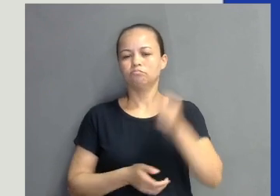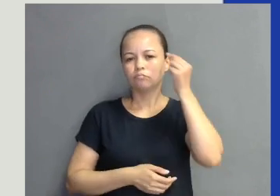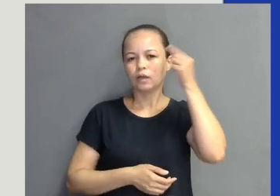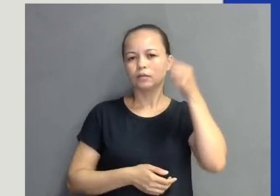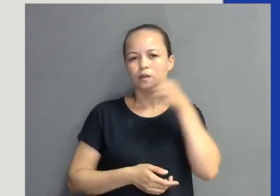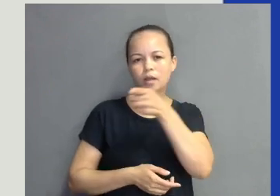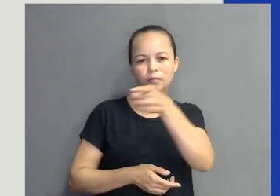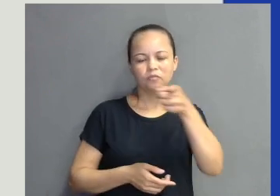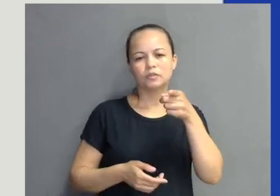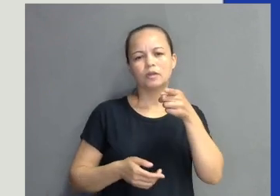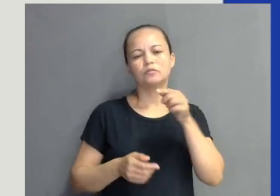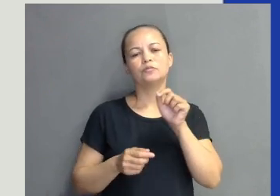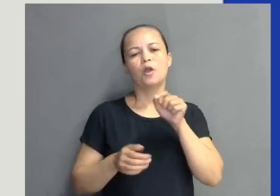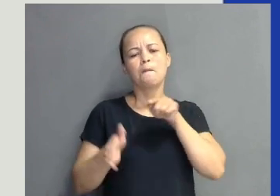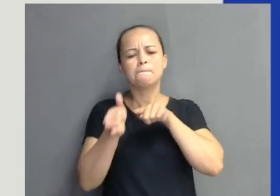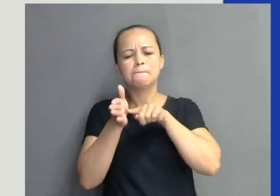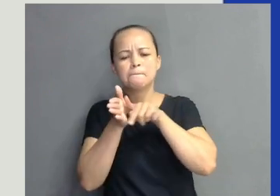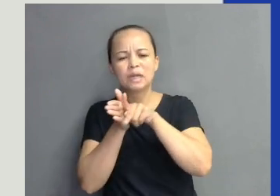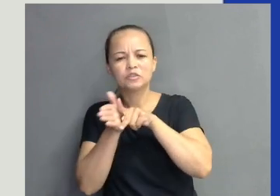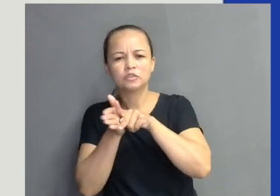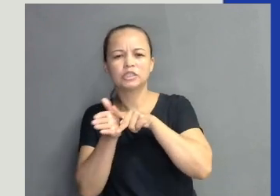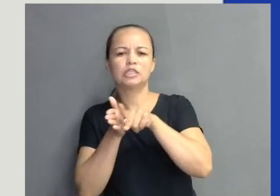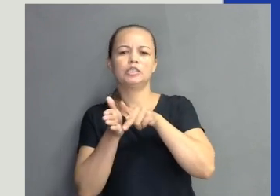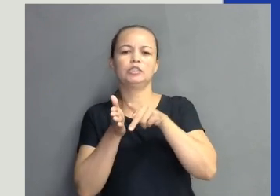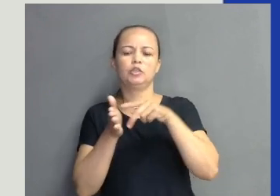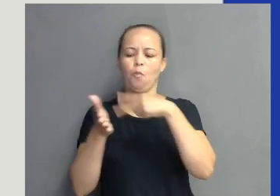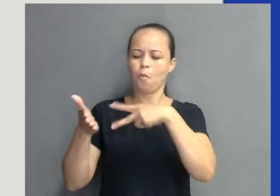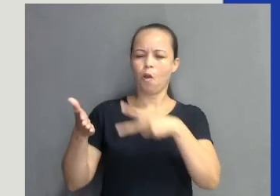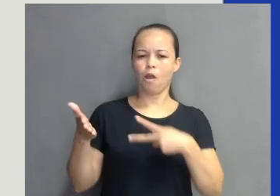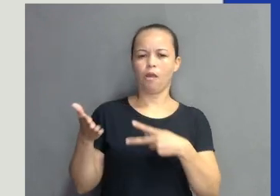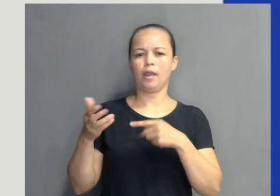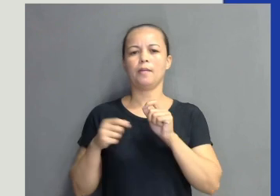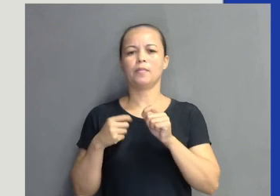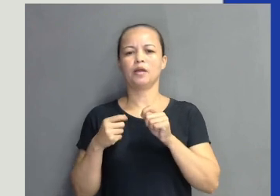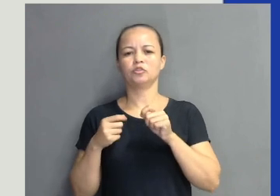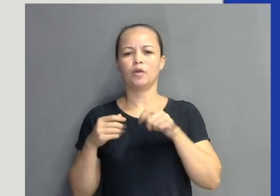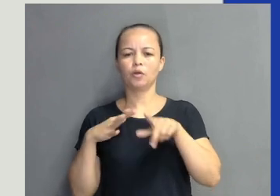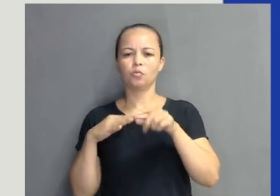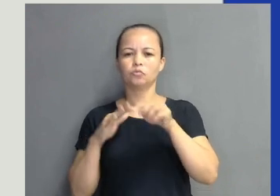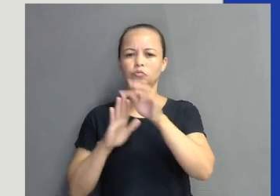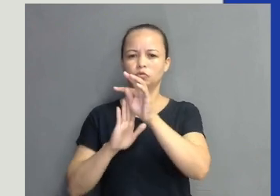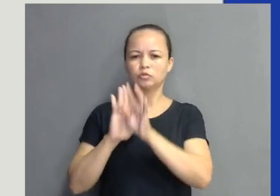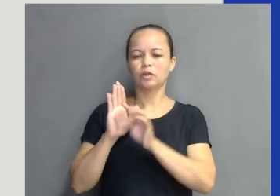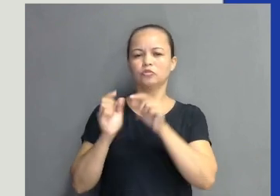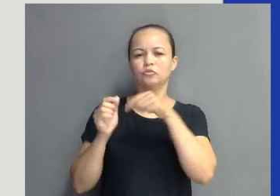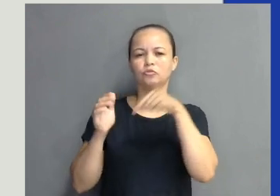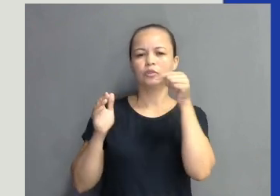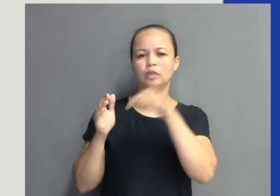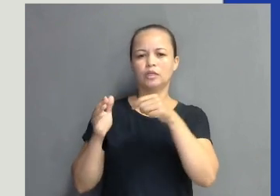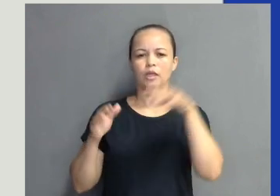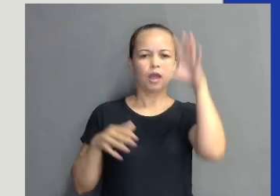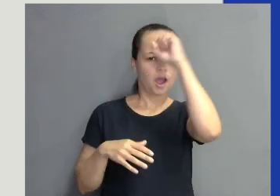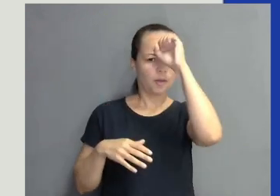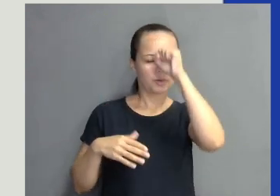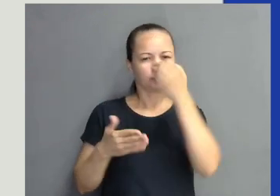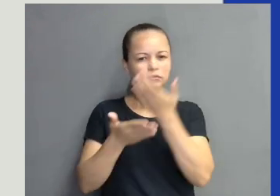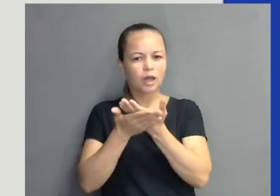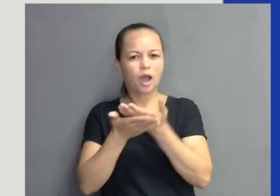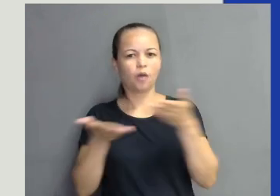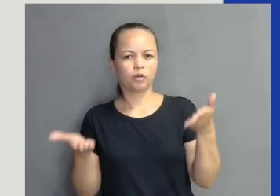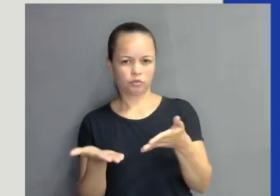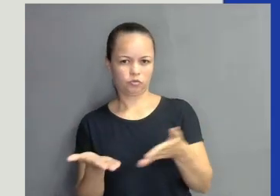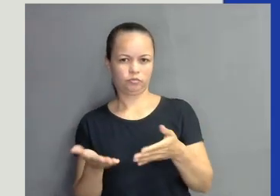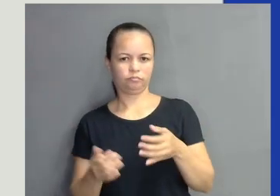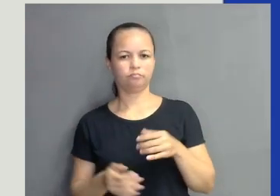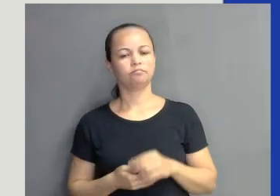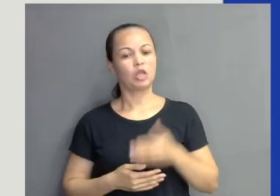que aprendemos na aula de hoje. E o melhor, aproveite cada instante da leitura. Busque inspiração,